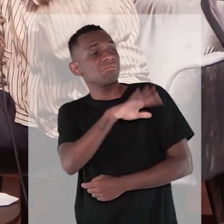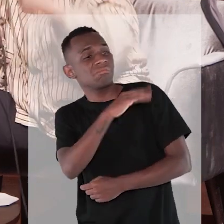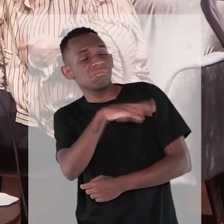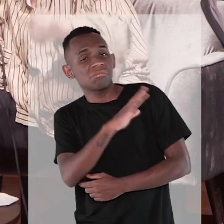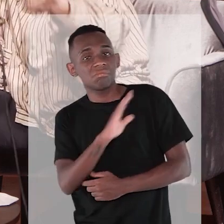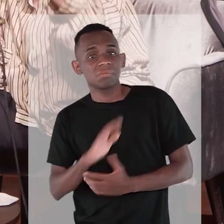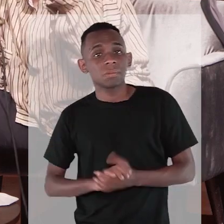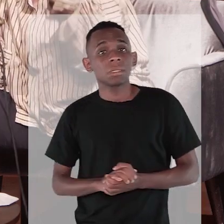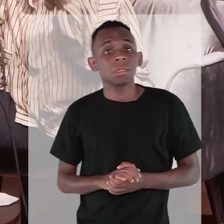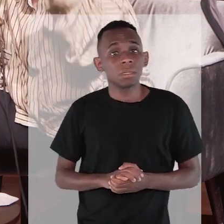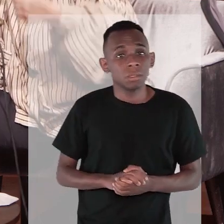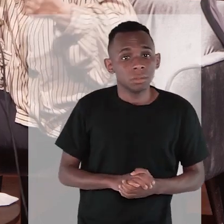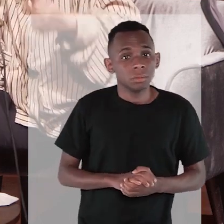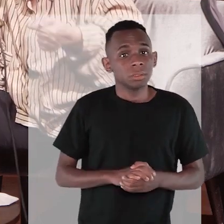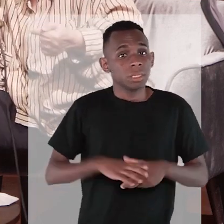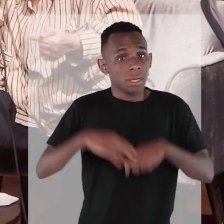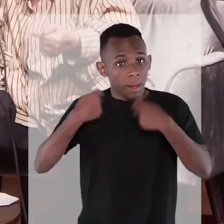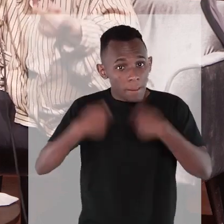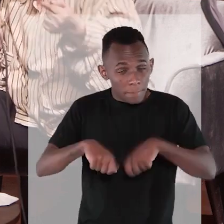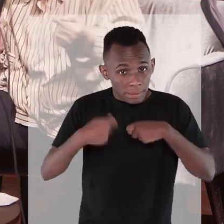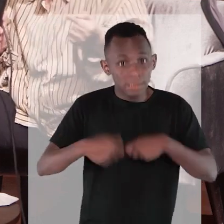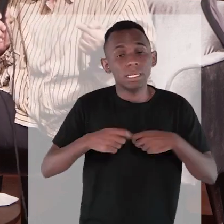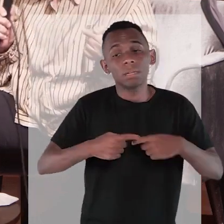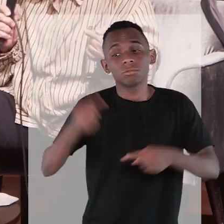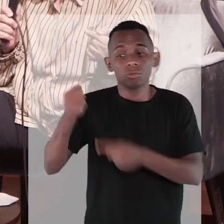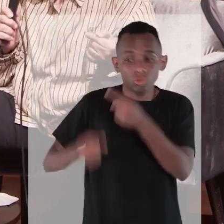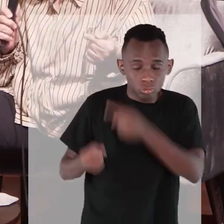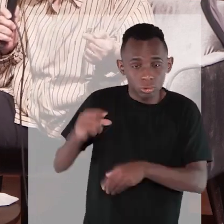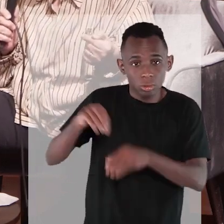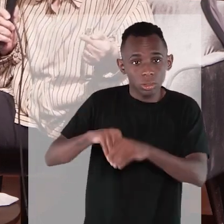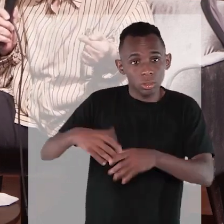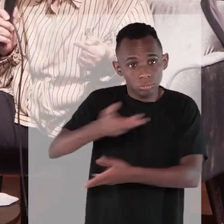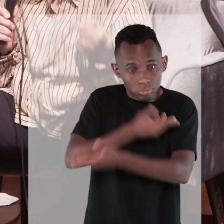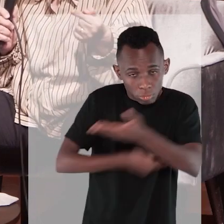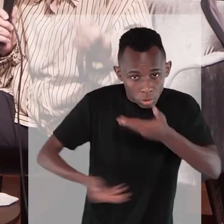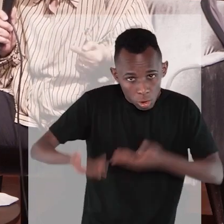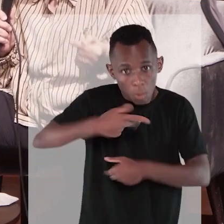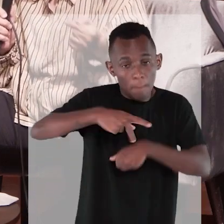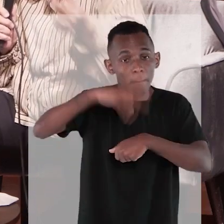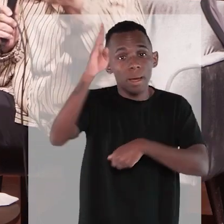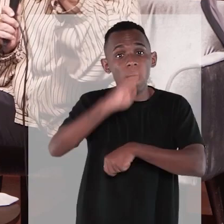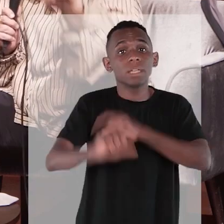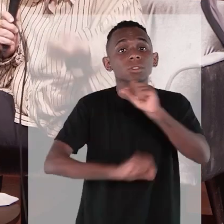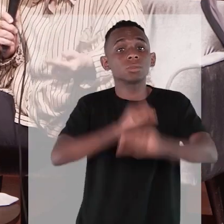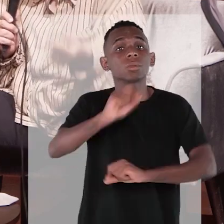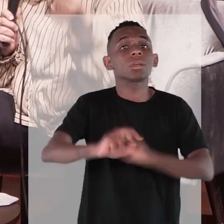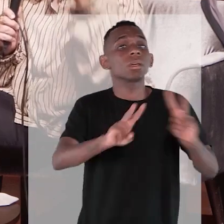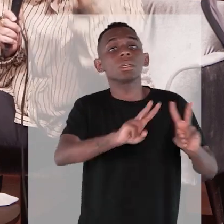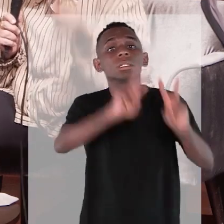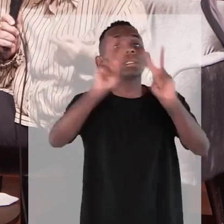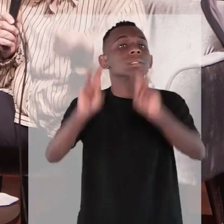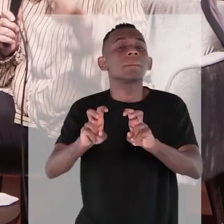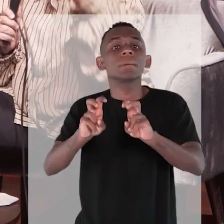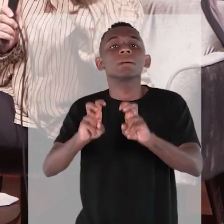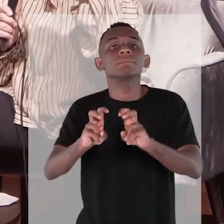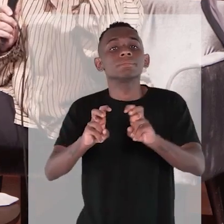sido preciso fazer uma discussão nesse país, que eu acho que em algum momento nós vamos precisar fazer, que se país houver,